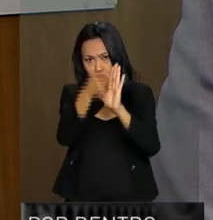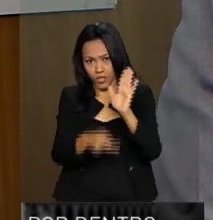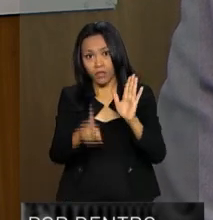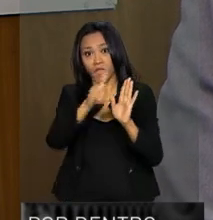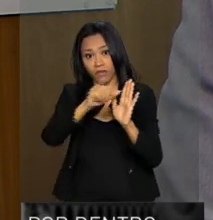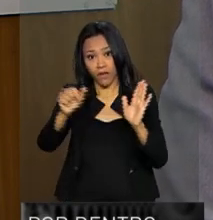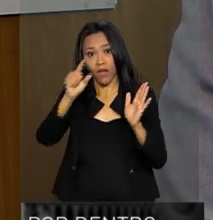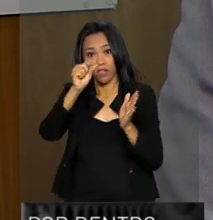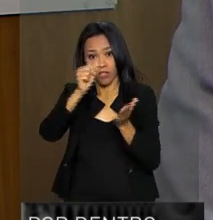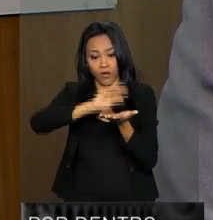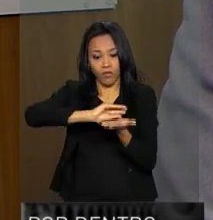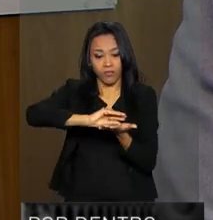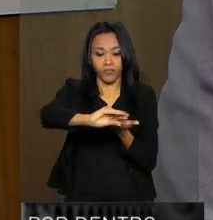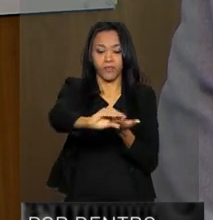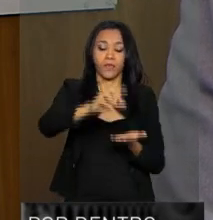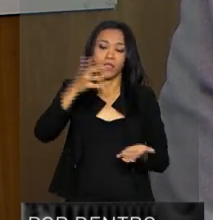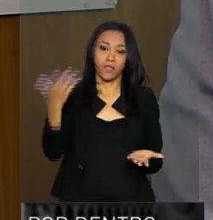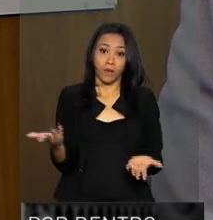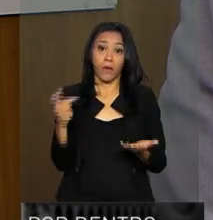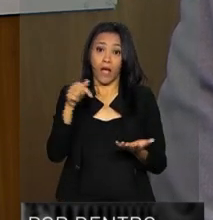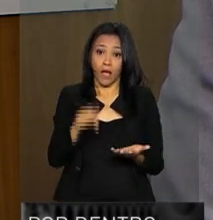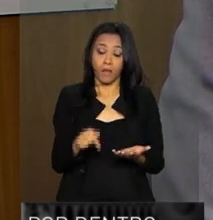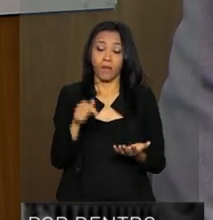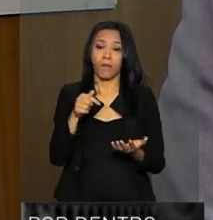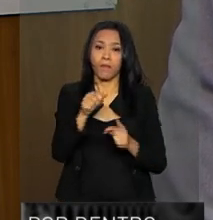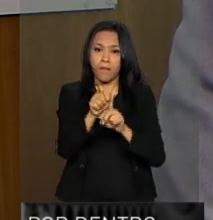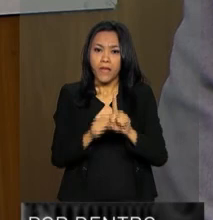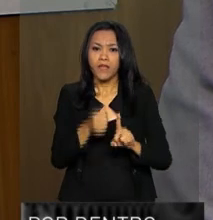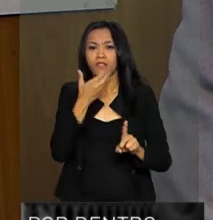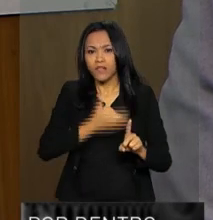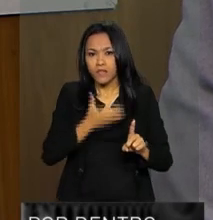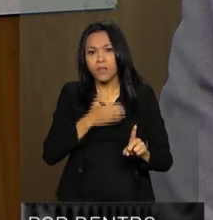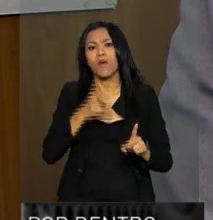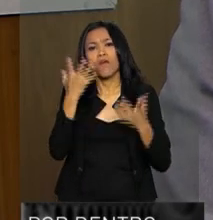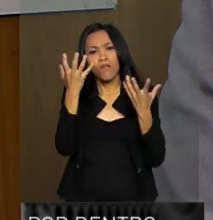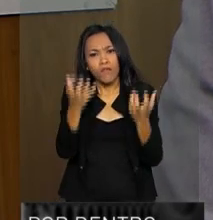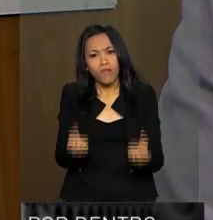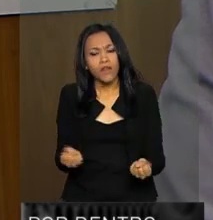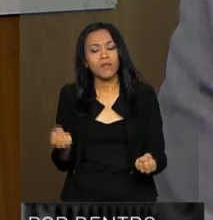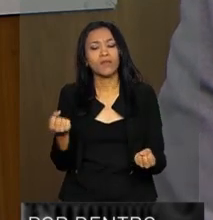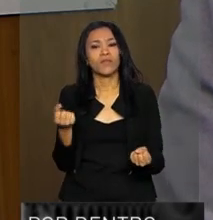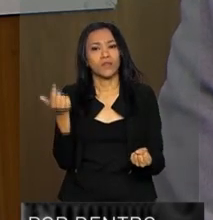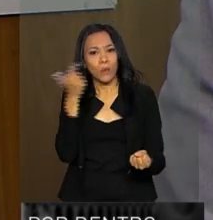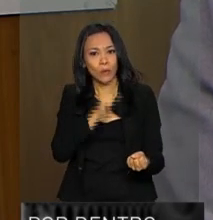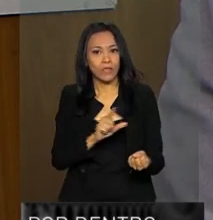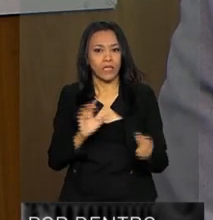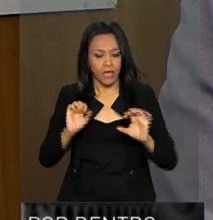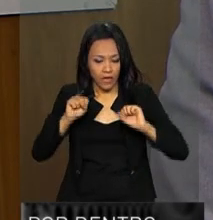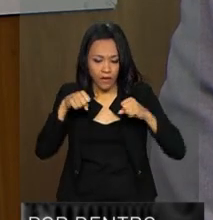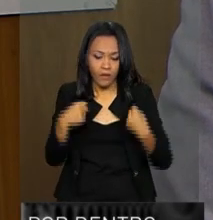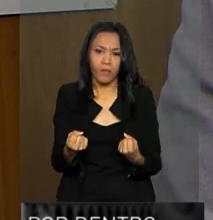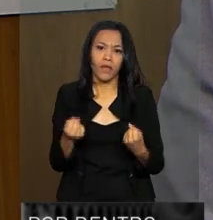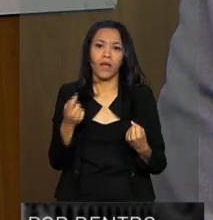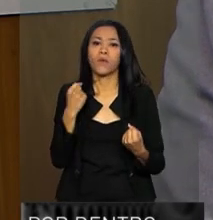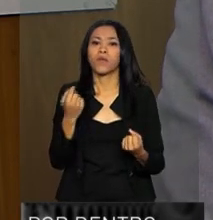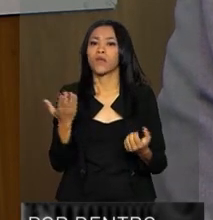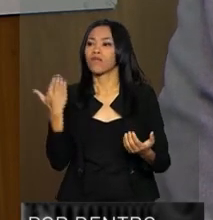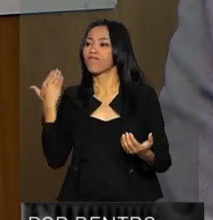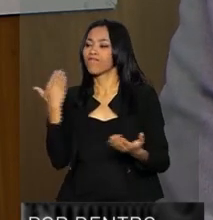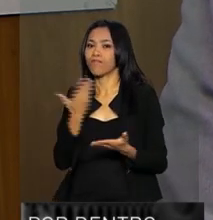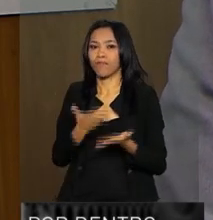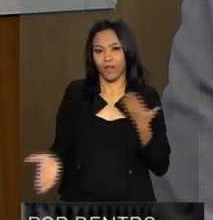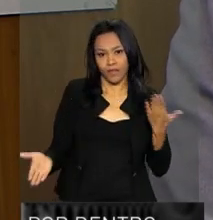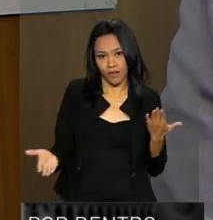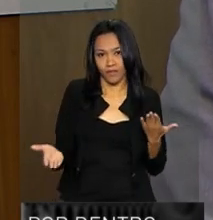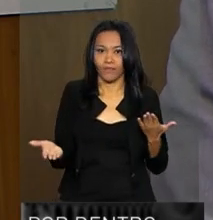agora em dezembro nós vamos recuperar boa parte do terreno perdido é anteriormente infelizmente não foi possível